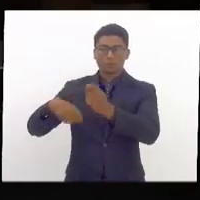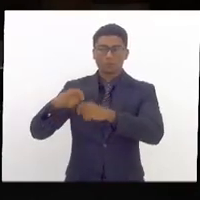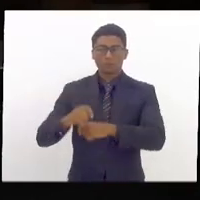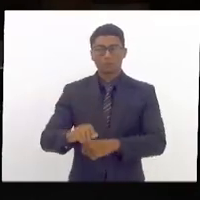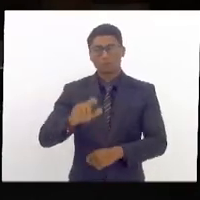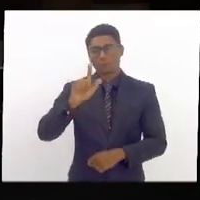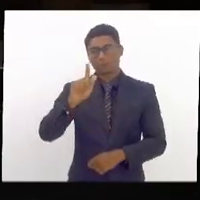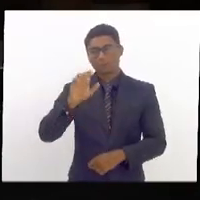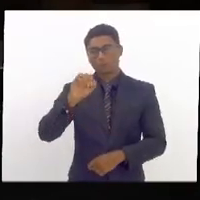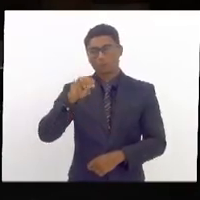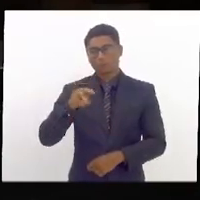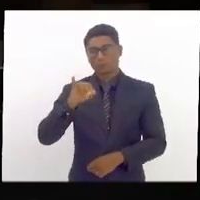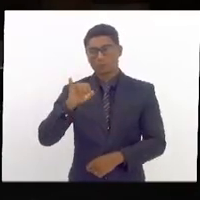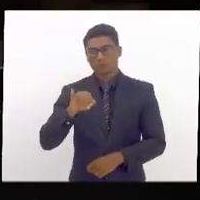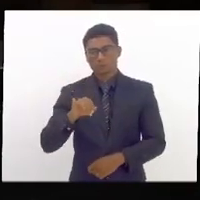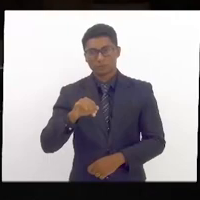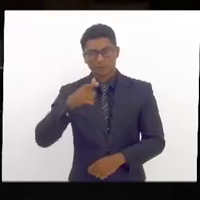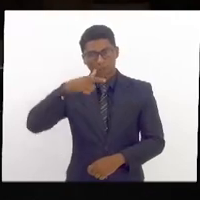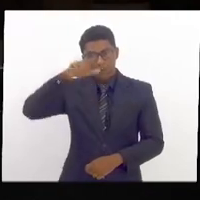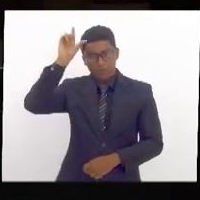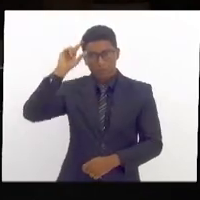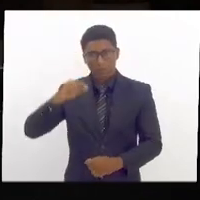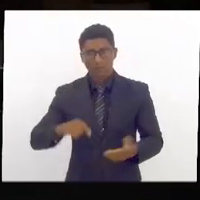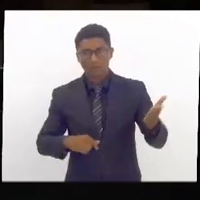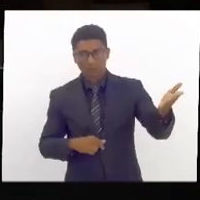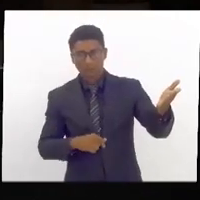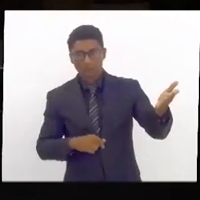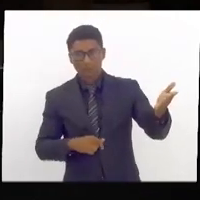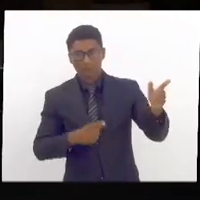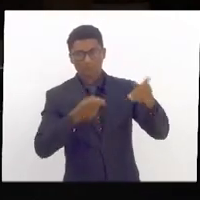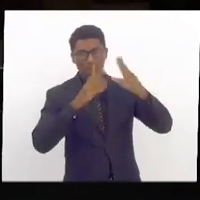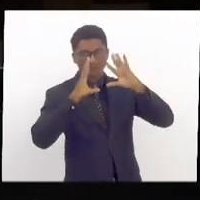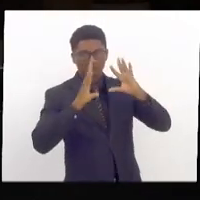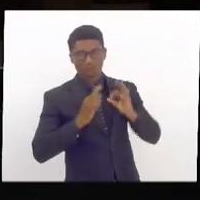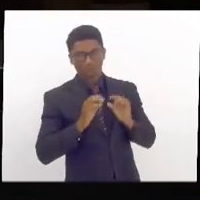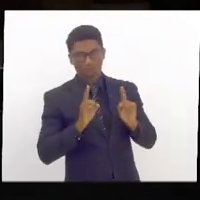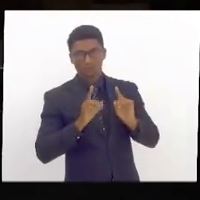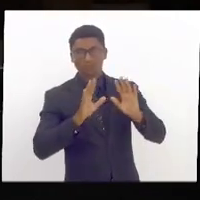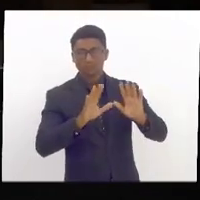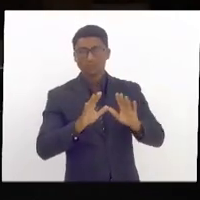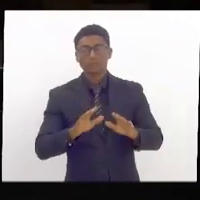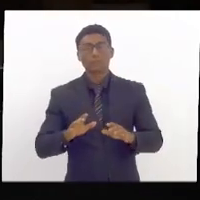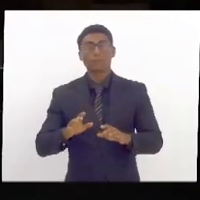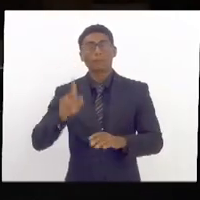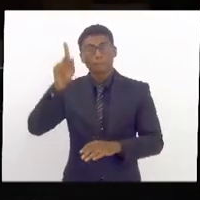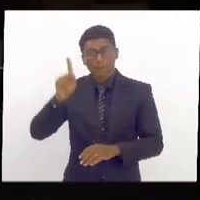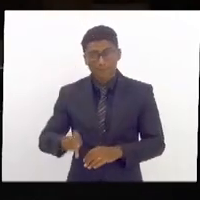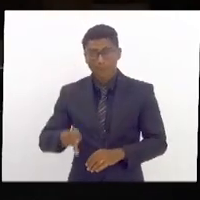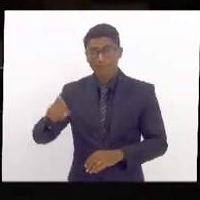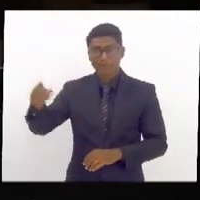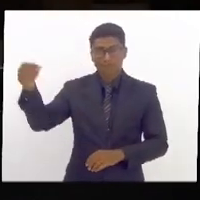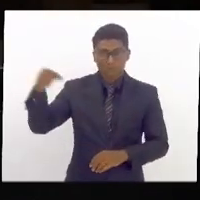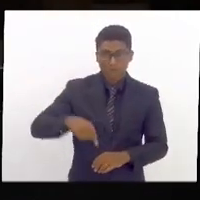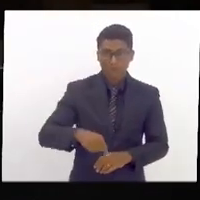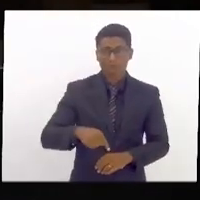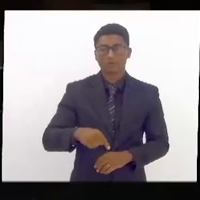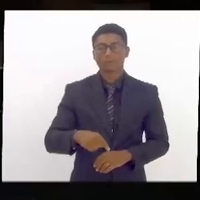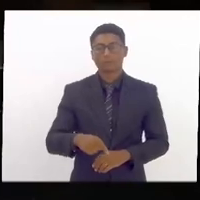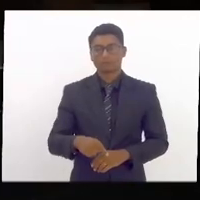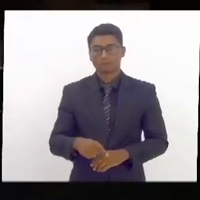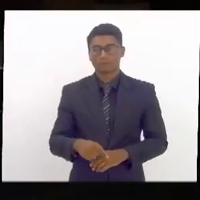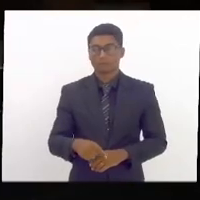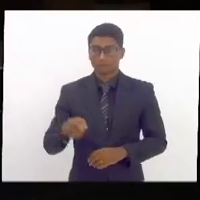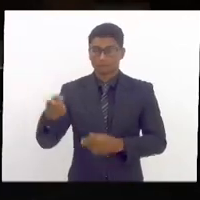GUMI. Deputado do Espal está lá na ponta, lá, não está prestando atenção. O representante da GUMI esteve aqui na audiência e foi